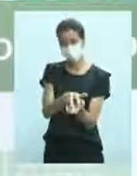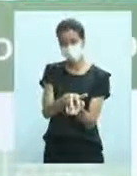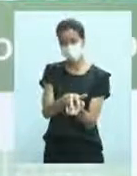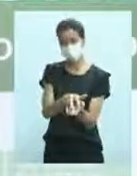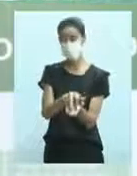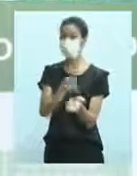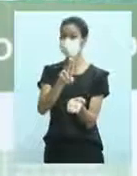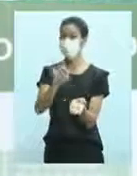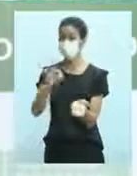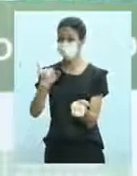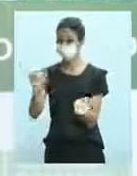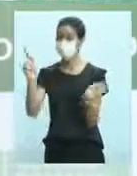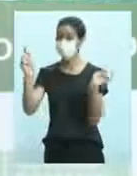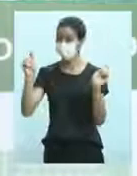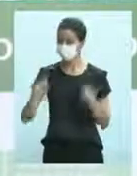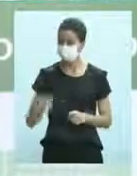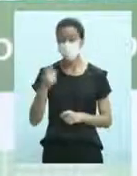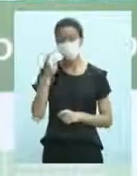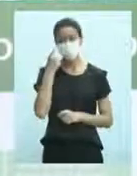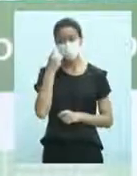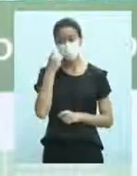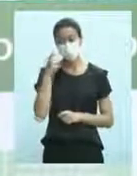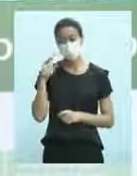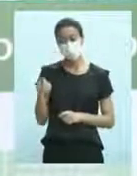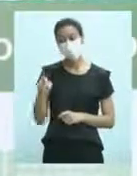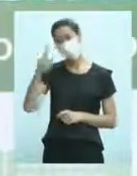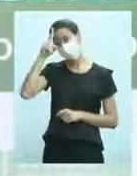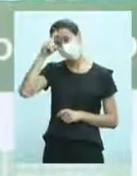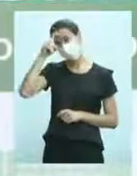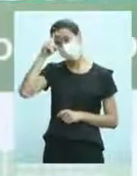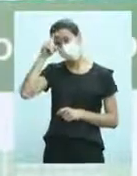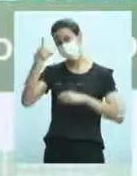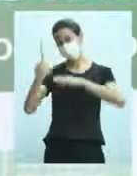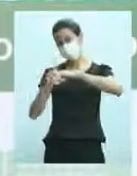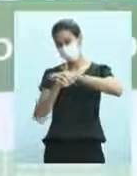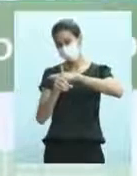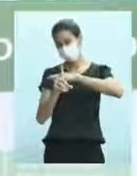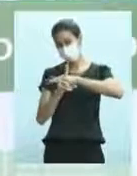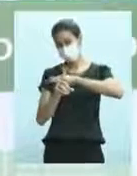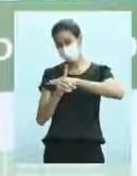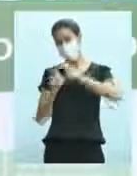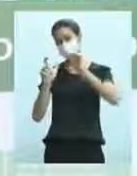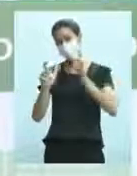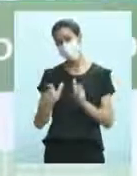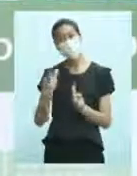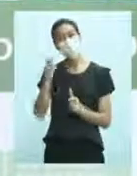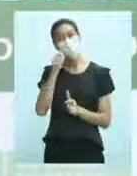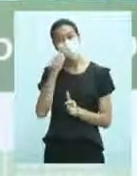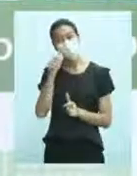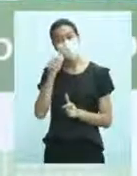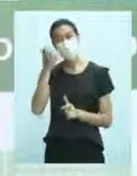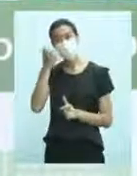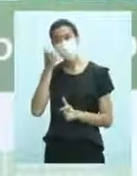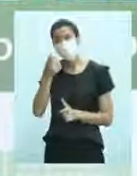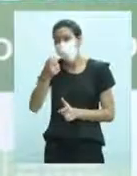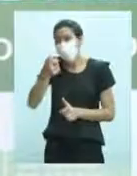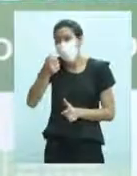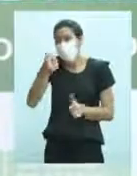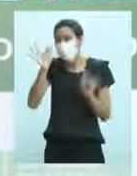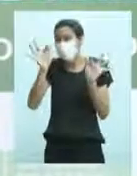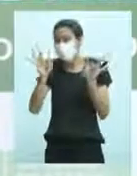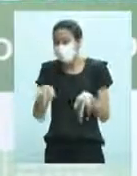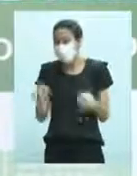para atendimento no hospital da mulher da criança que uma obra que está bastante e que certamente